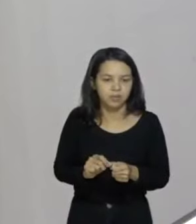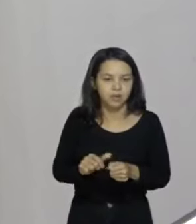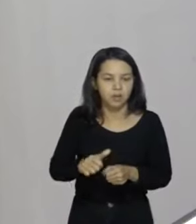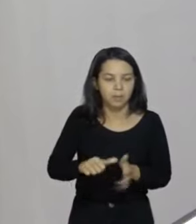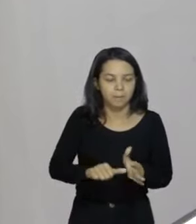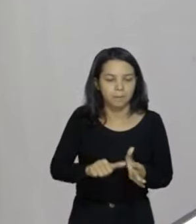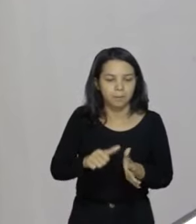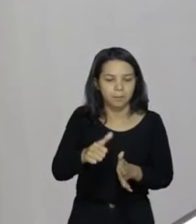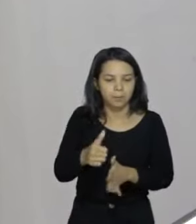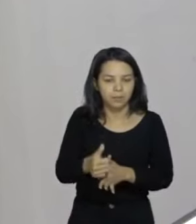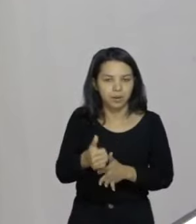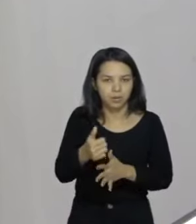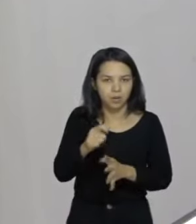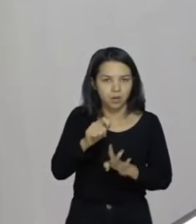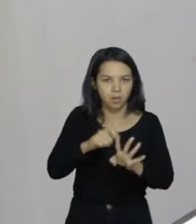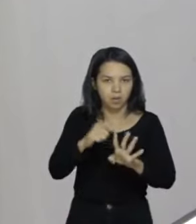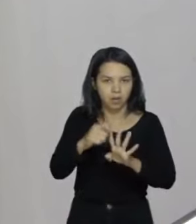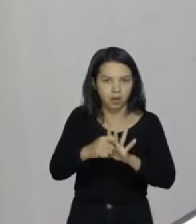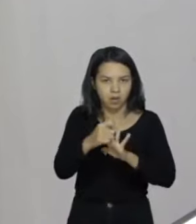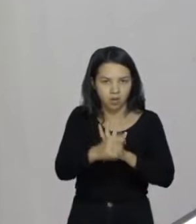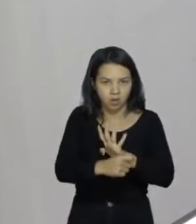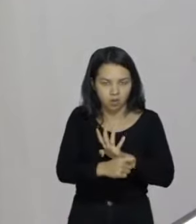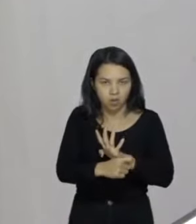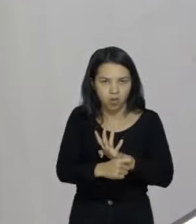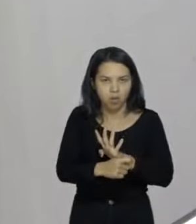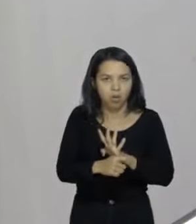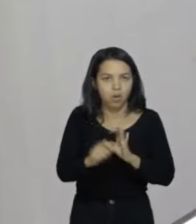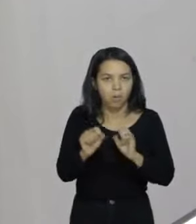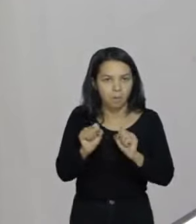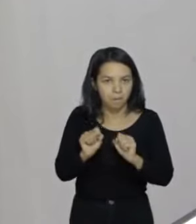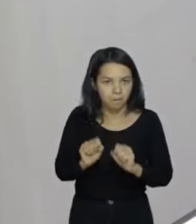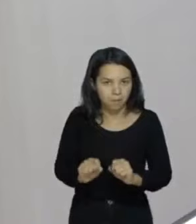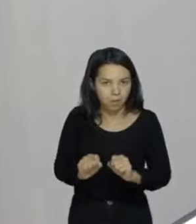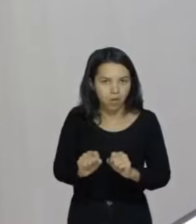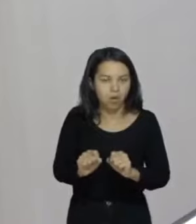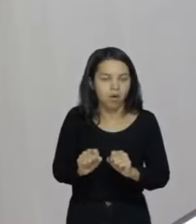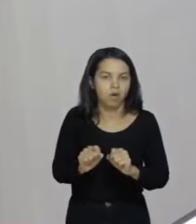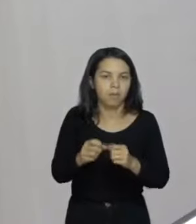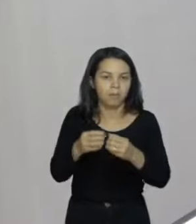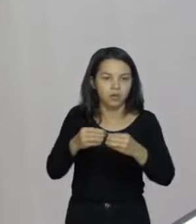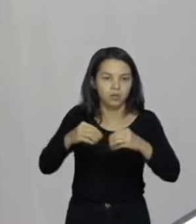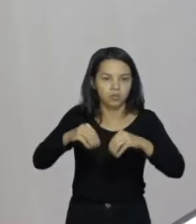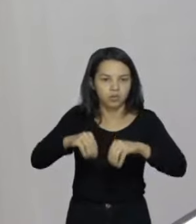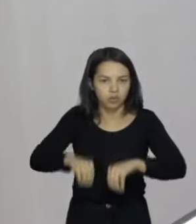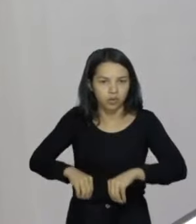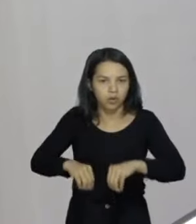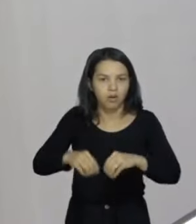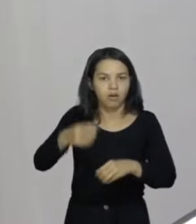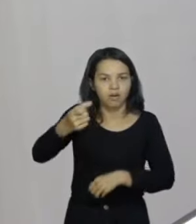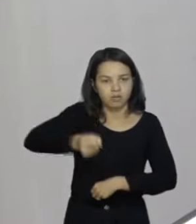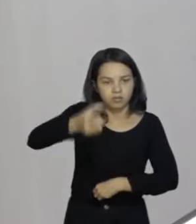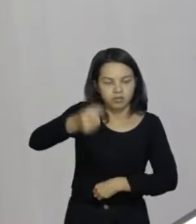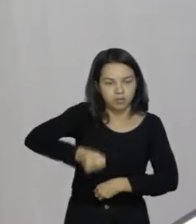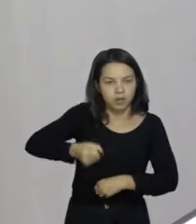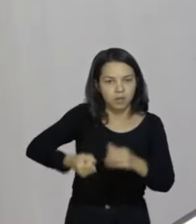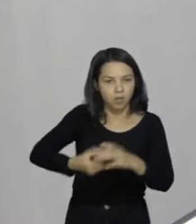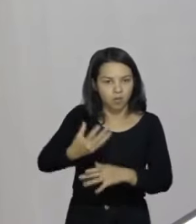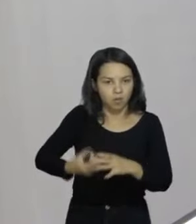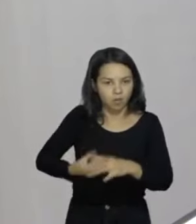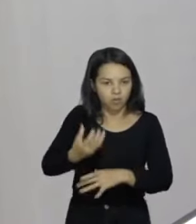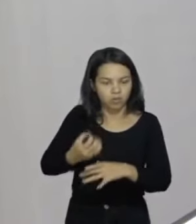quadrimestre desse ano é algo que pode comprometer a cadeia leiteira uma matriz